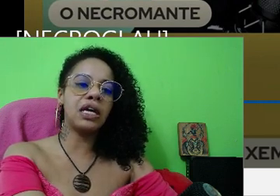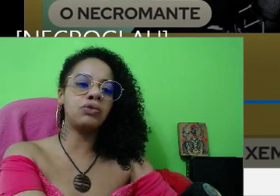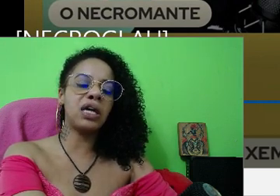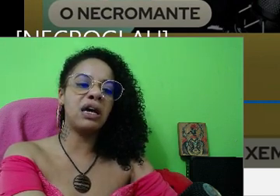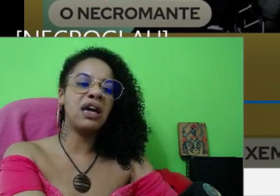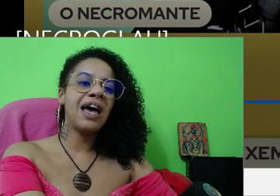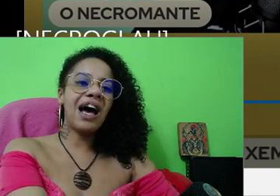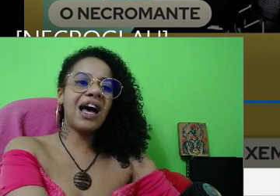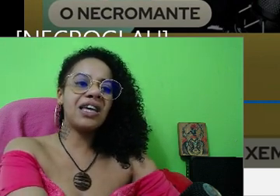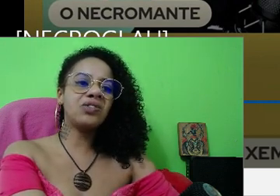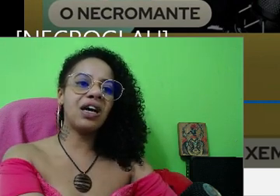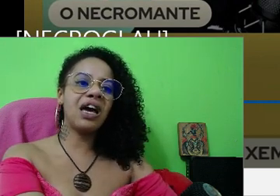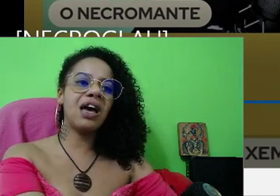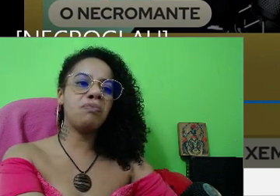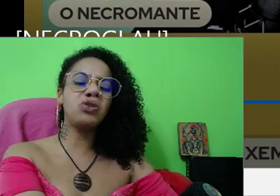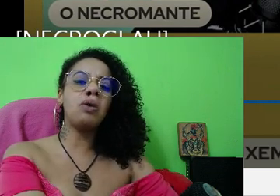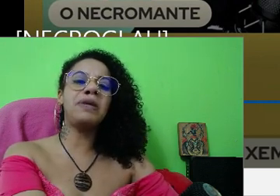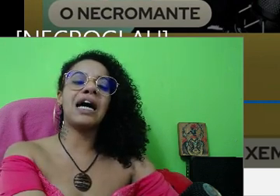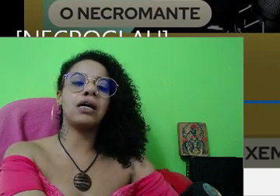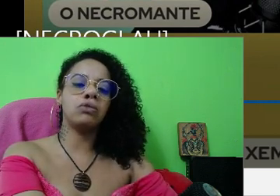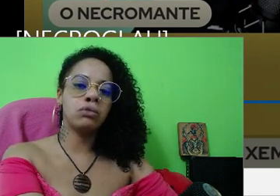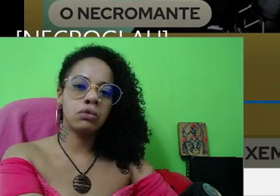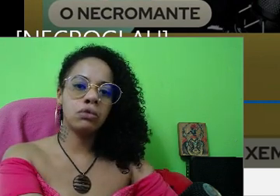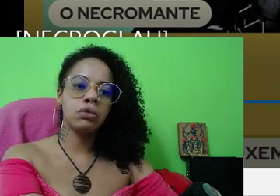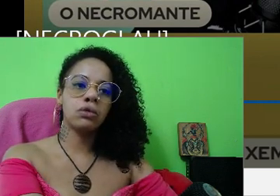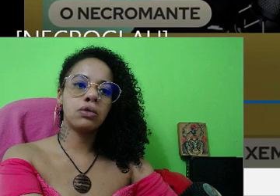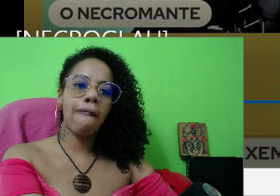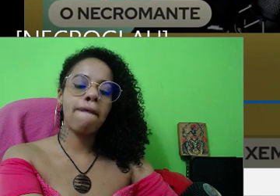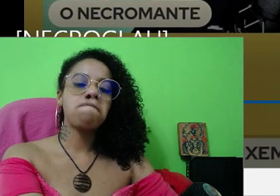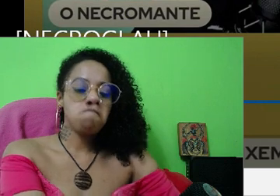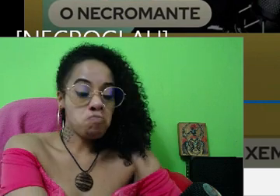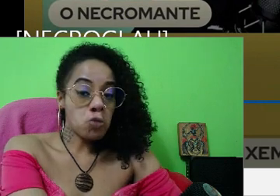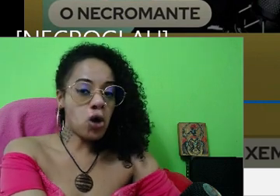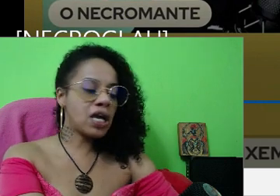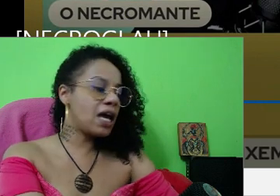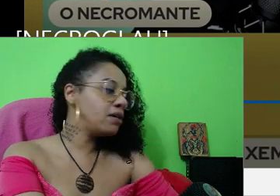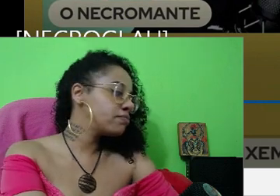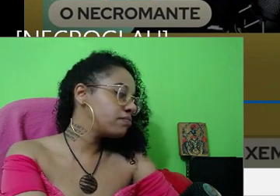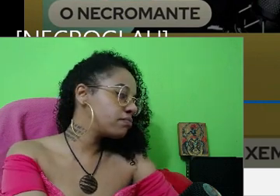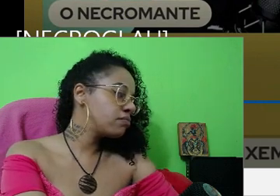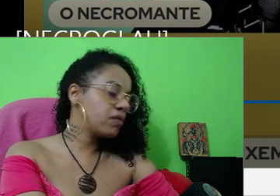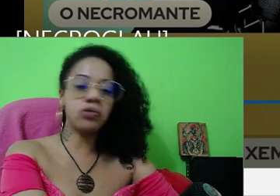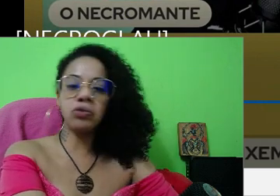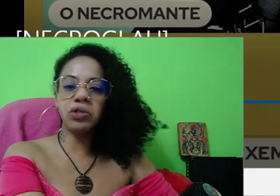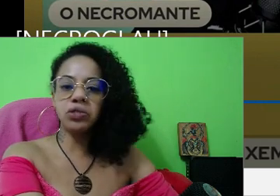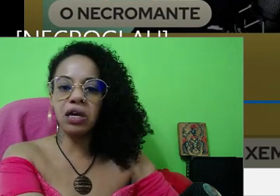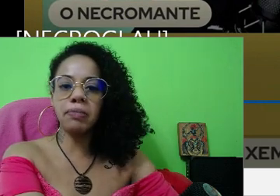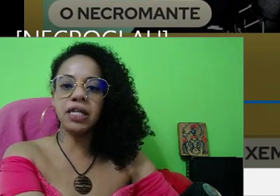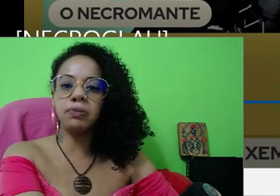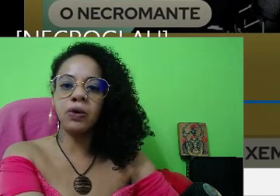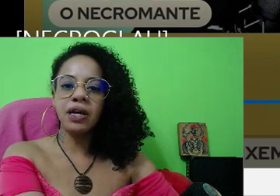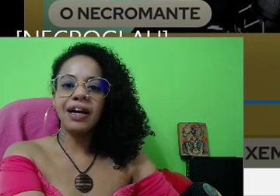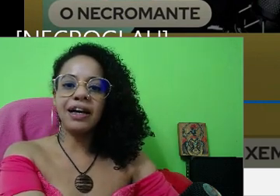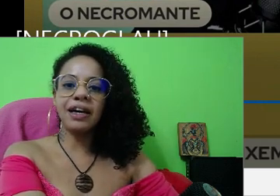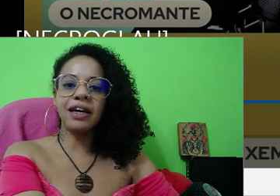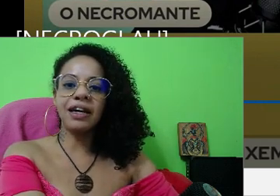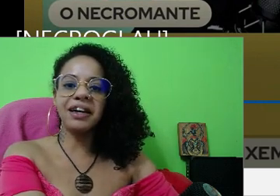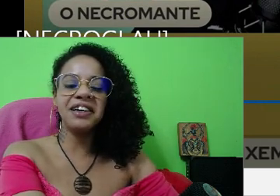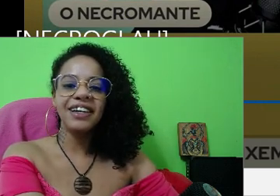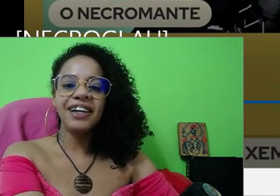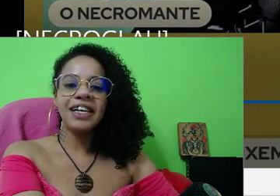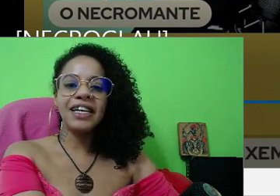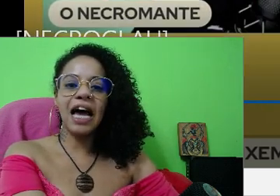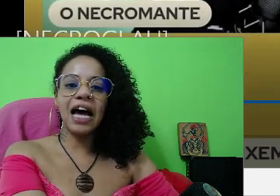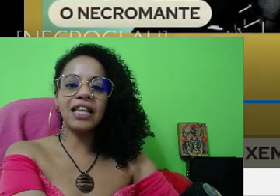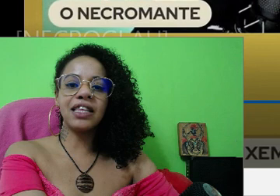foi considerado o quê Ah isso aí é muito complicado Ok Eu nunca estudei mesmo